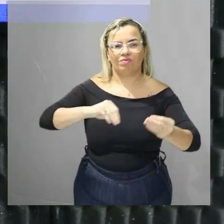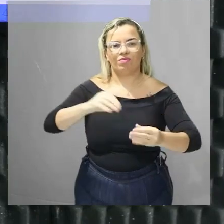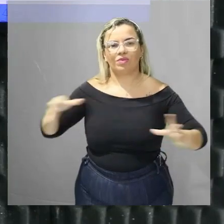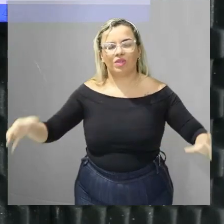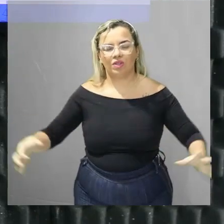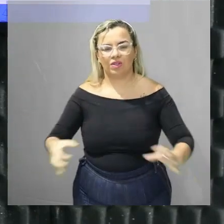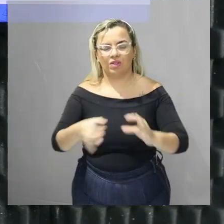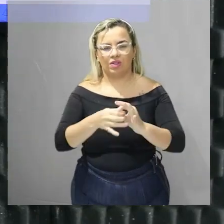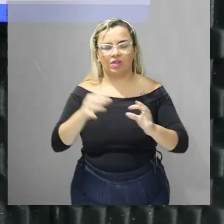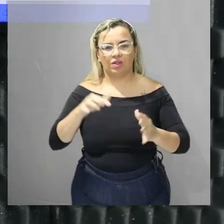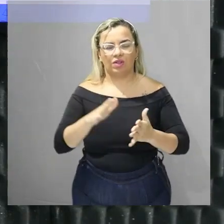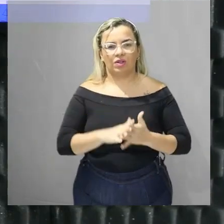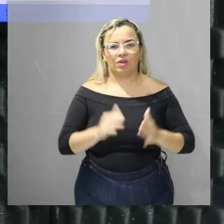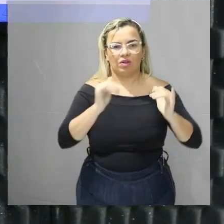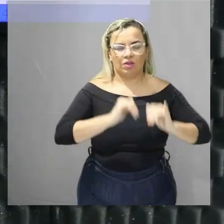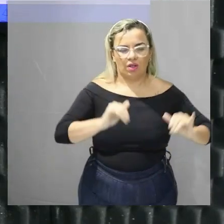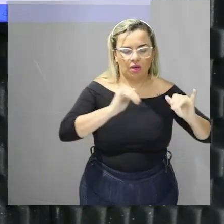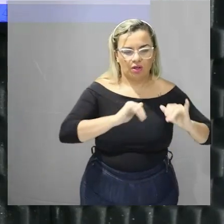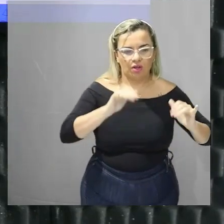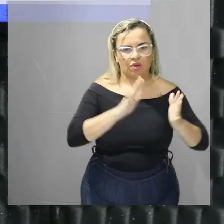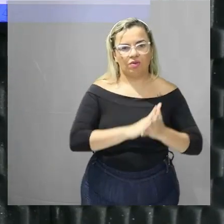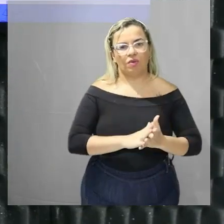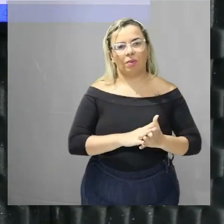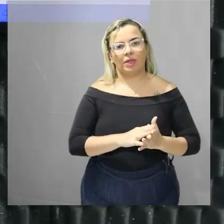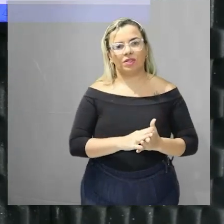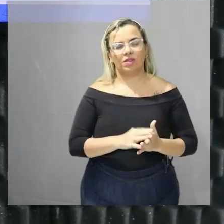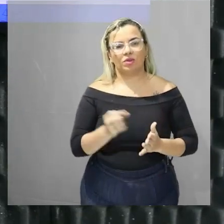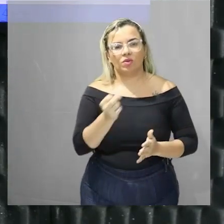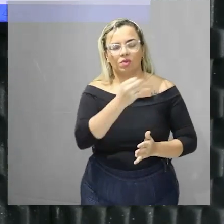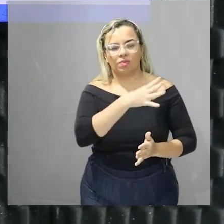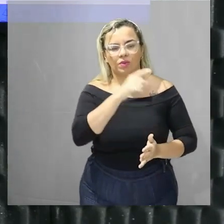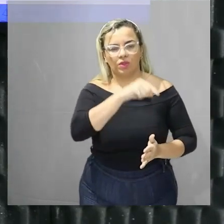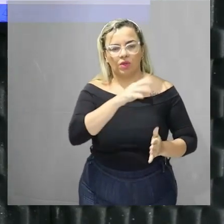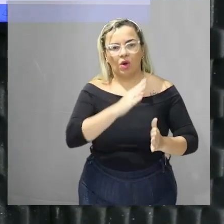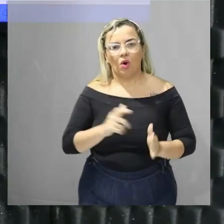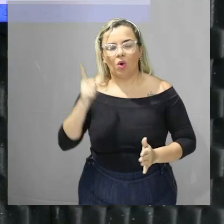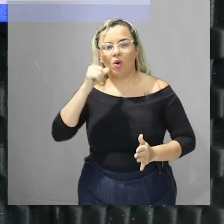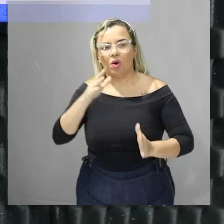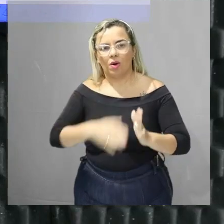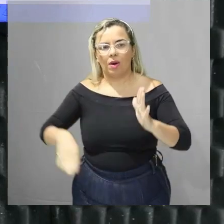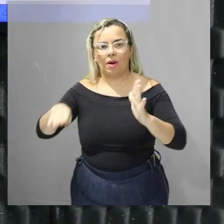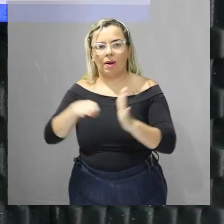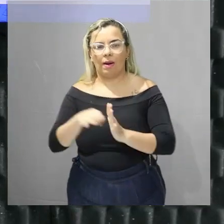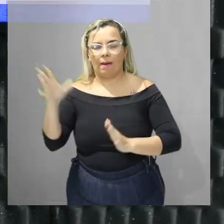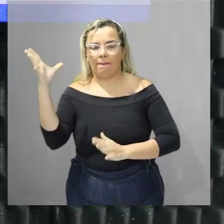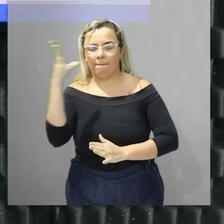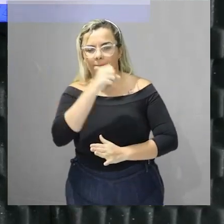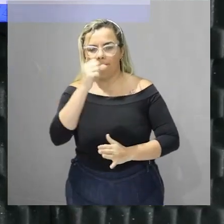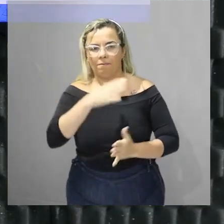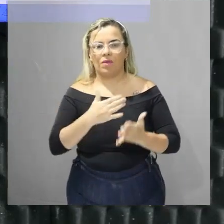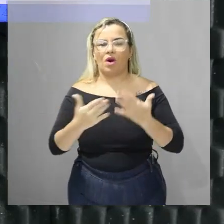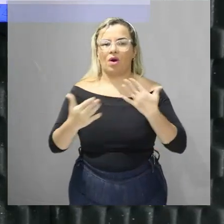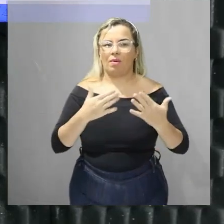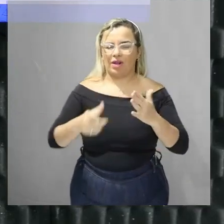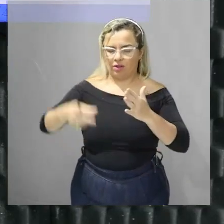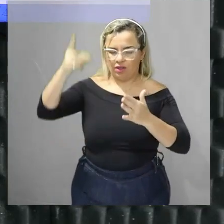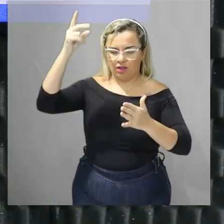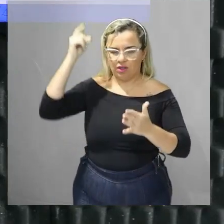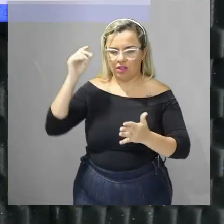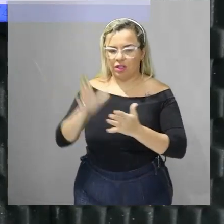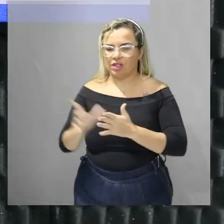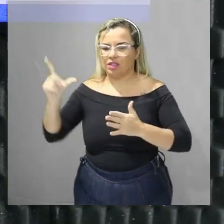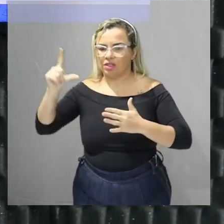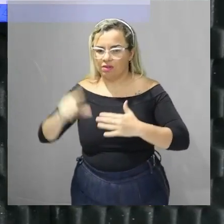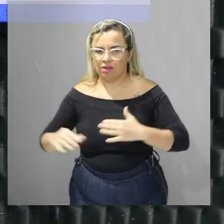impermeadas. Porque na hora que sai uma inovação, ela consegue chegar de uma maneira muito rápida, se comparada antigamente, nos centros menores. Ele